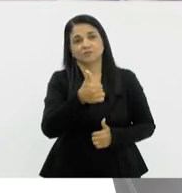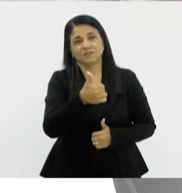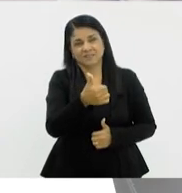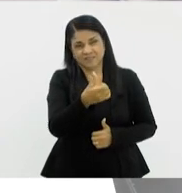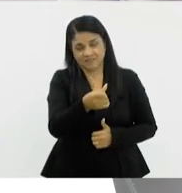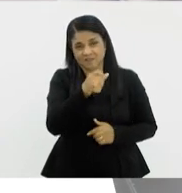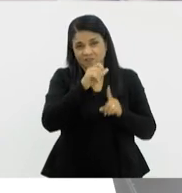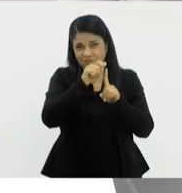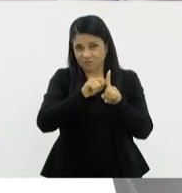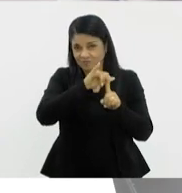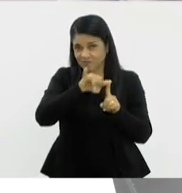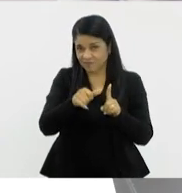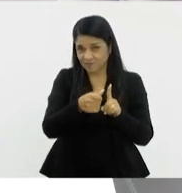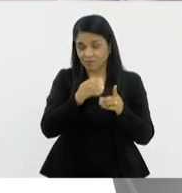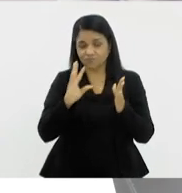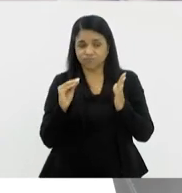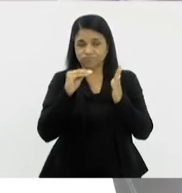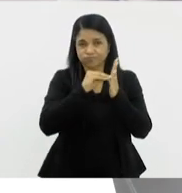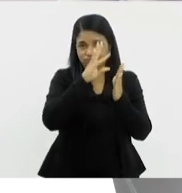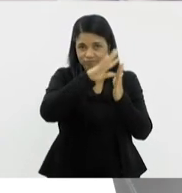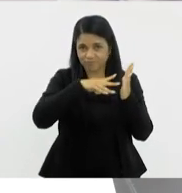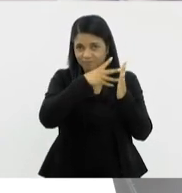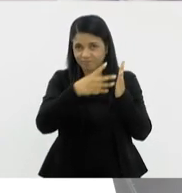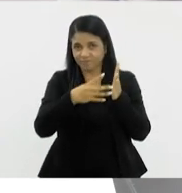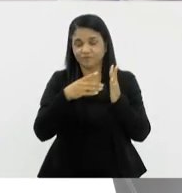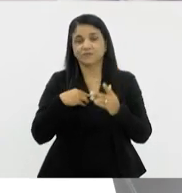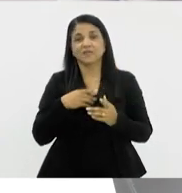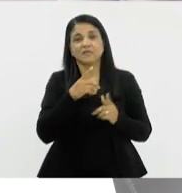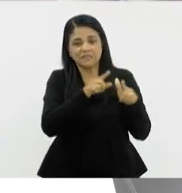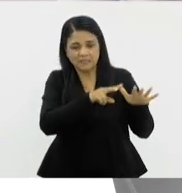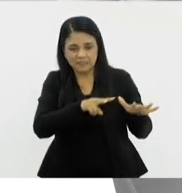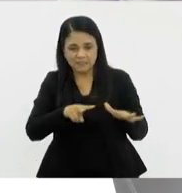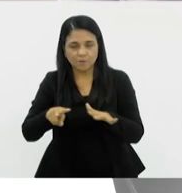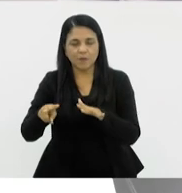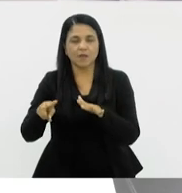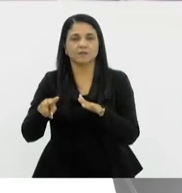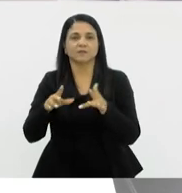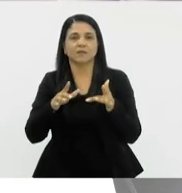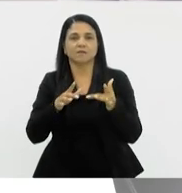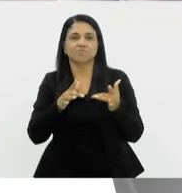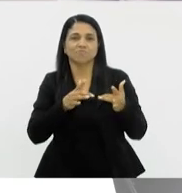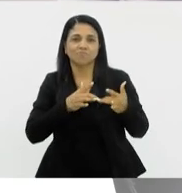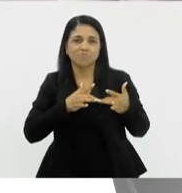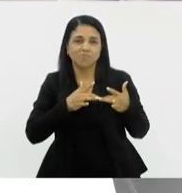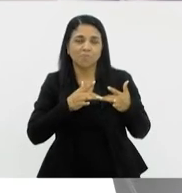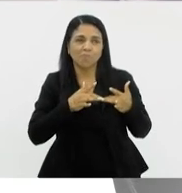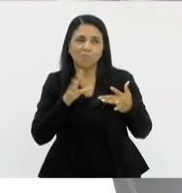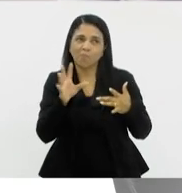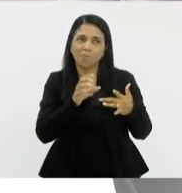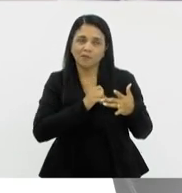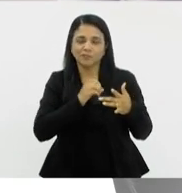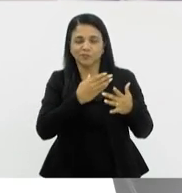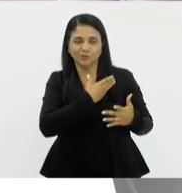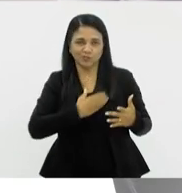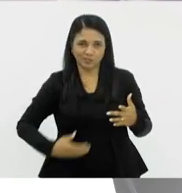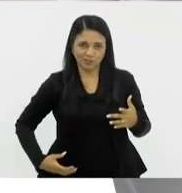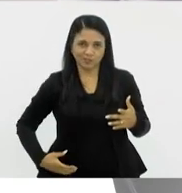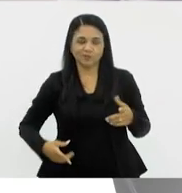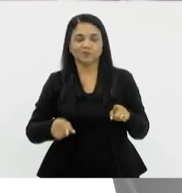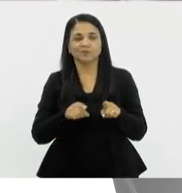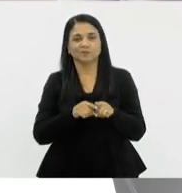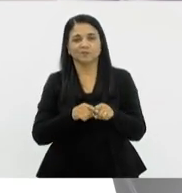para incluir no calendário oficial do Estado do Rio de Janeiro a Semana da Paixão de Cristo. Parecer é pela juridicidade com